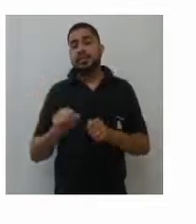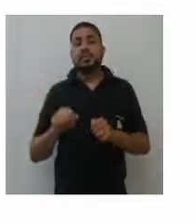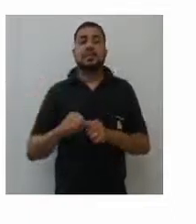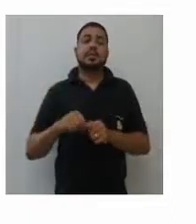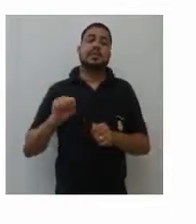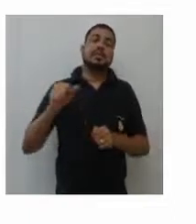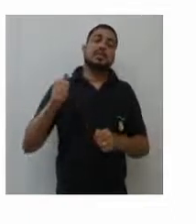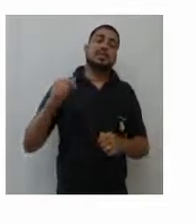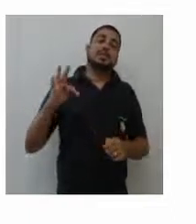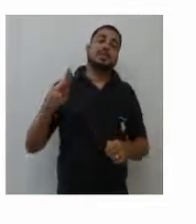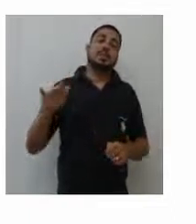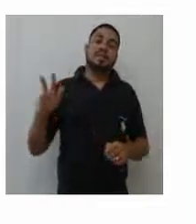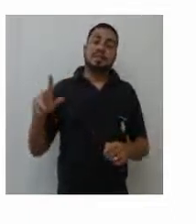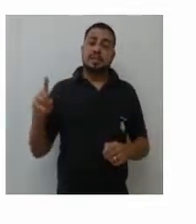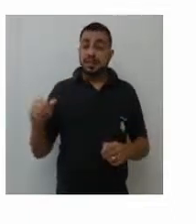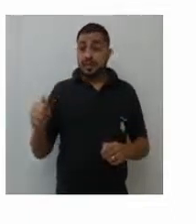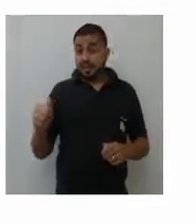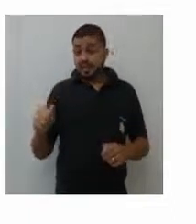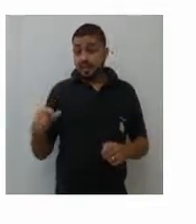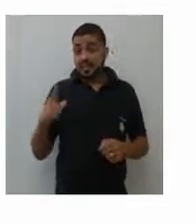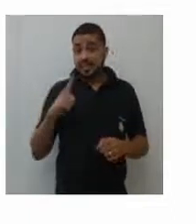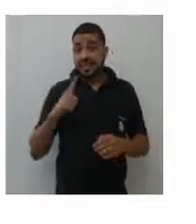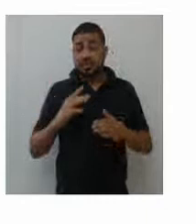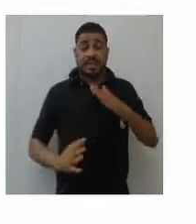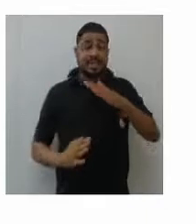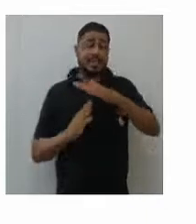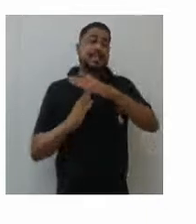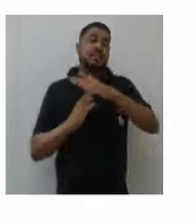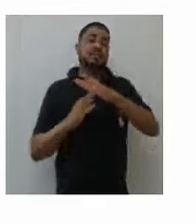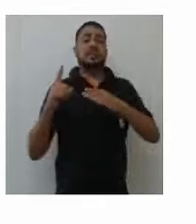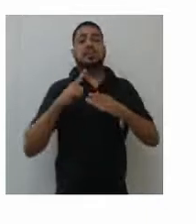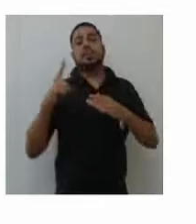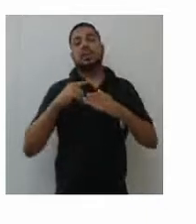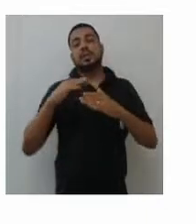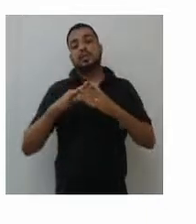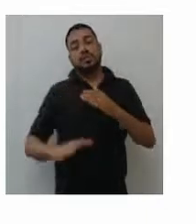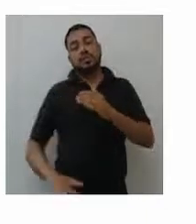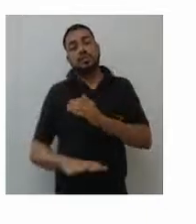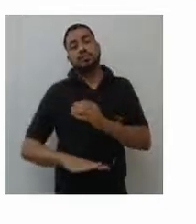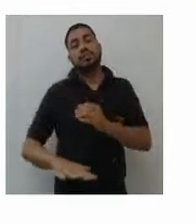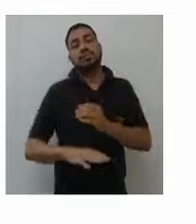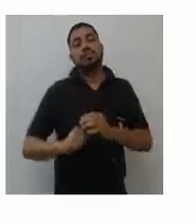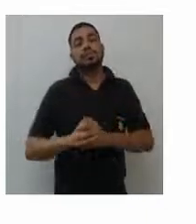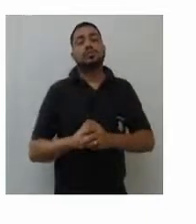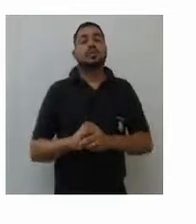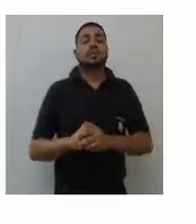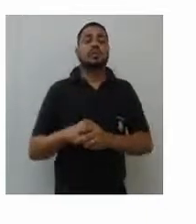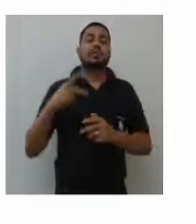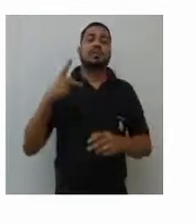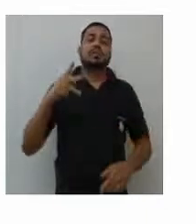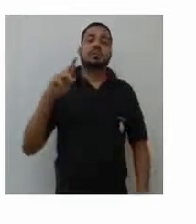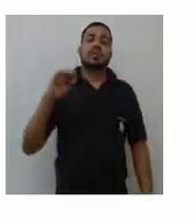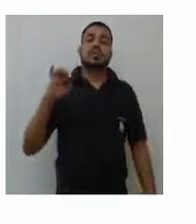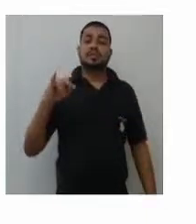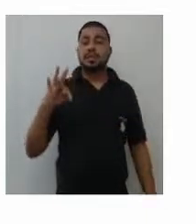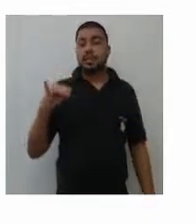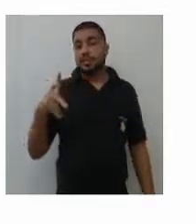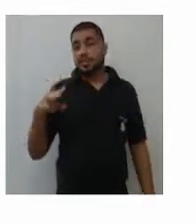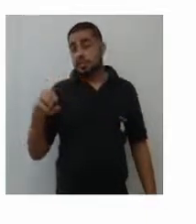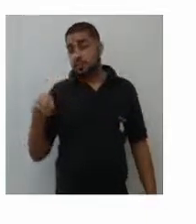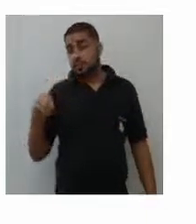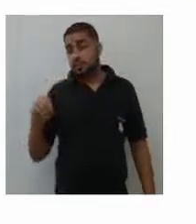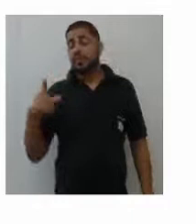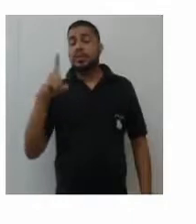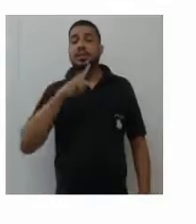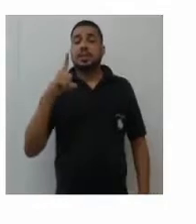de sal dissolvido em água e o excesso que está no fundo do recipiente. É o chamado precipitado. Tá? Então nós